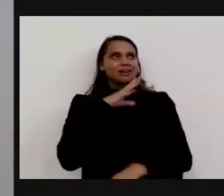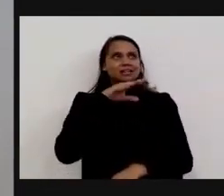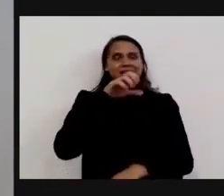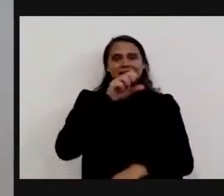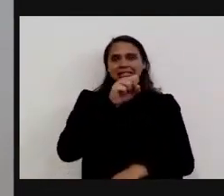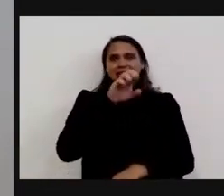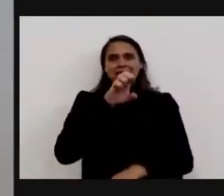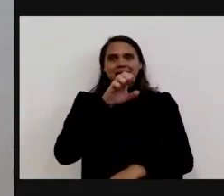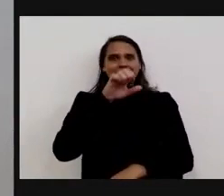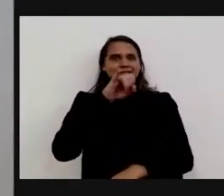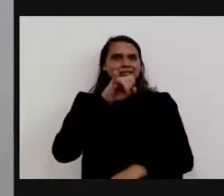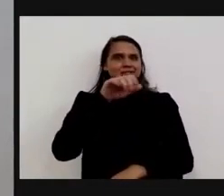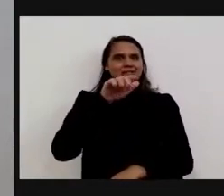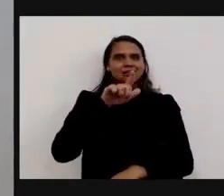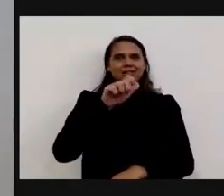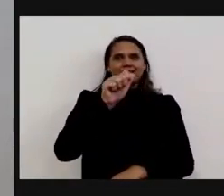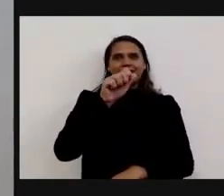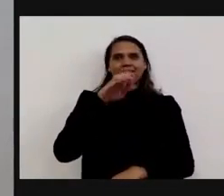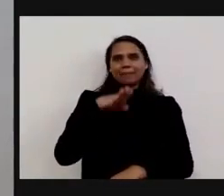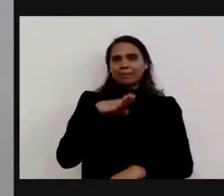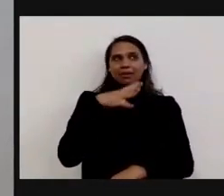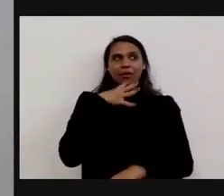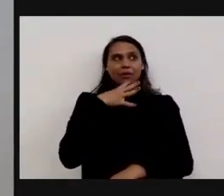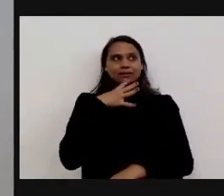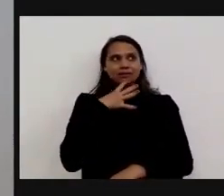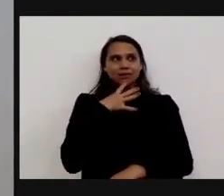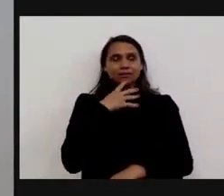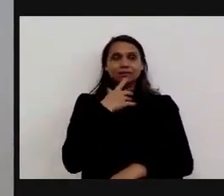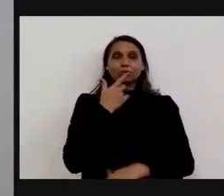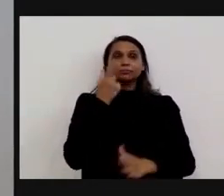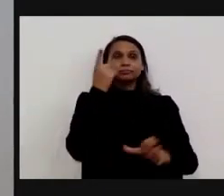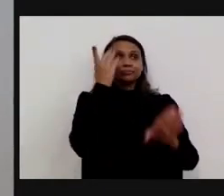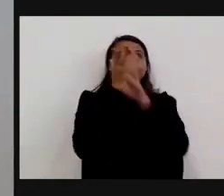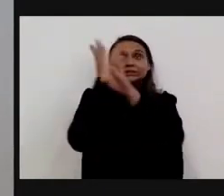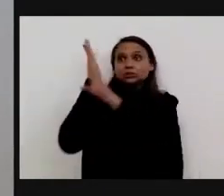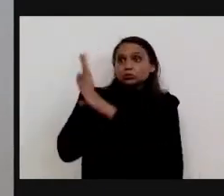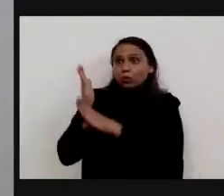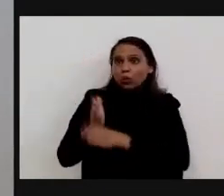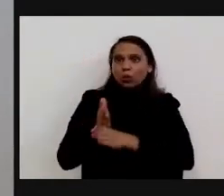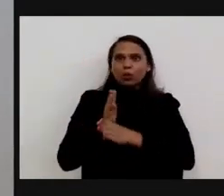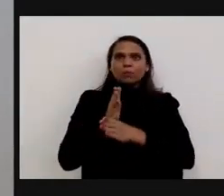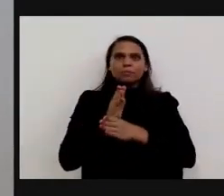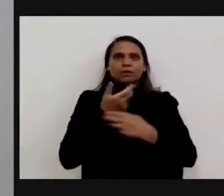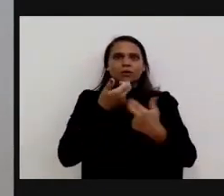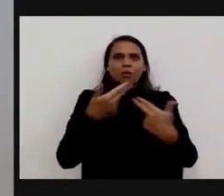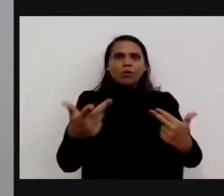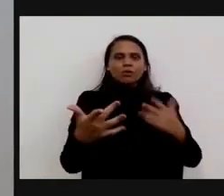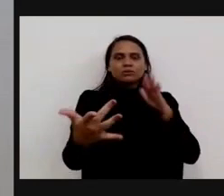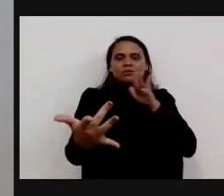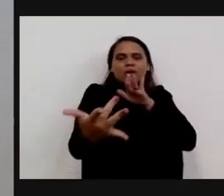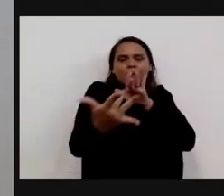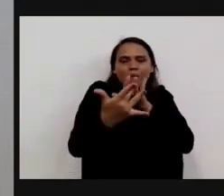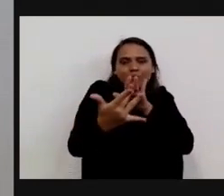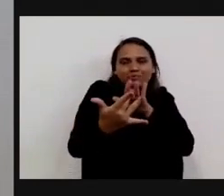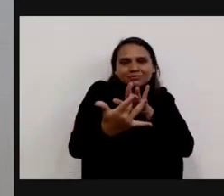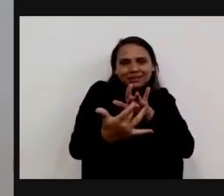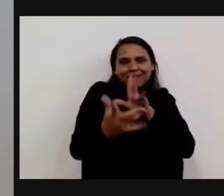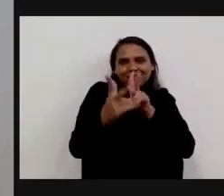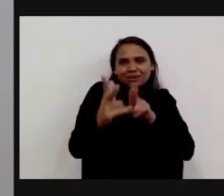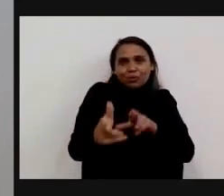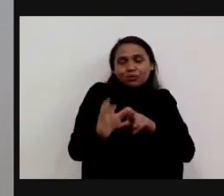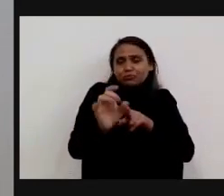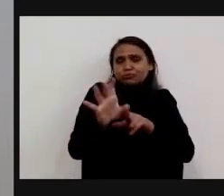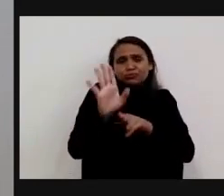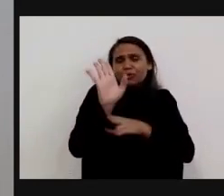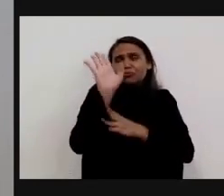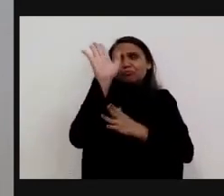fala um pouco legal você descobre coisas sobre as pessoas afinidades diferenças inclusive que normalmente a gente só